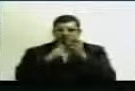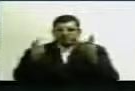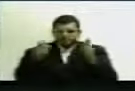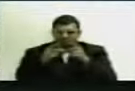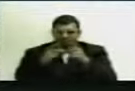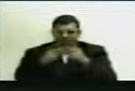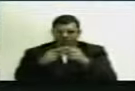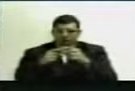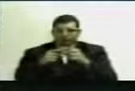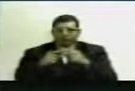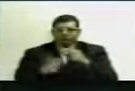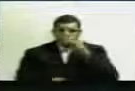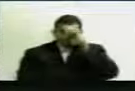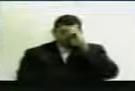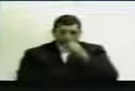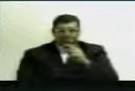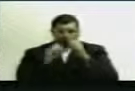este poder.